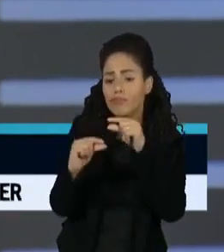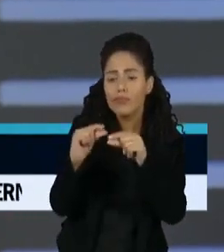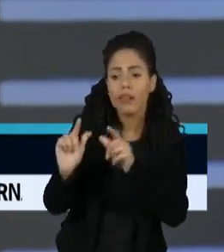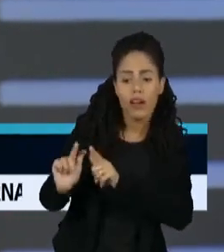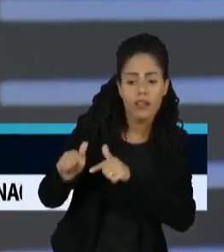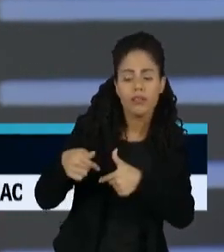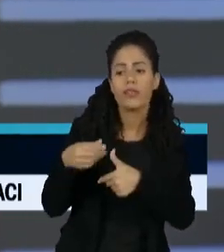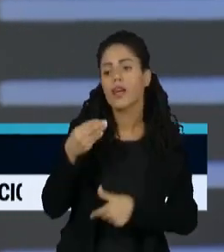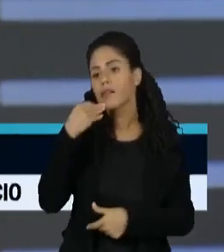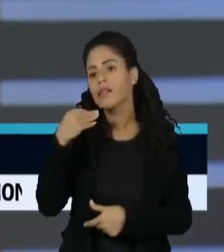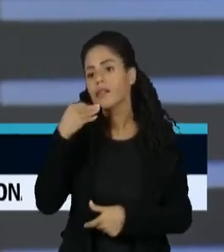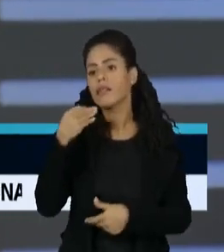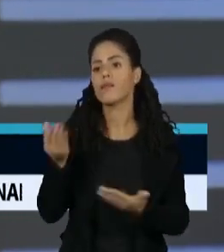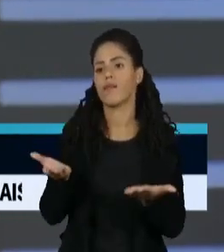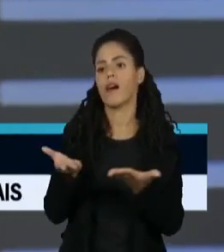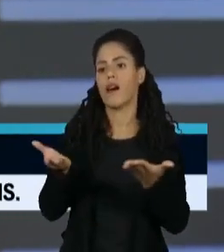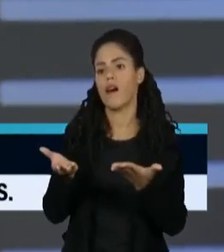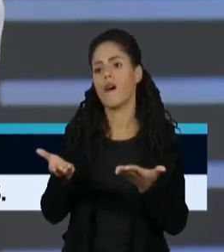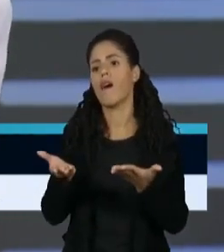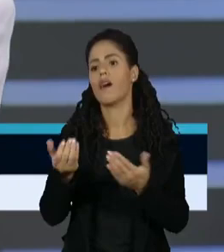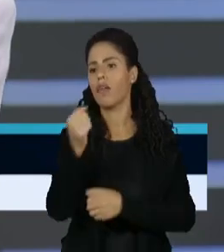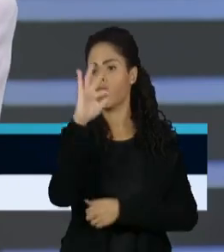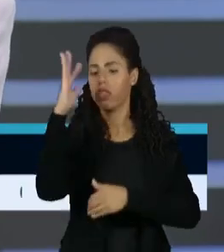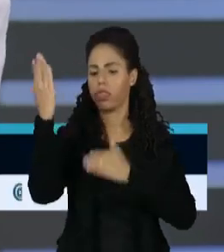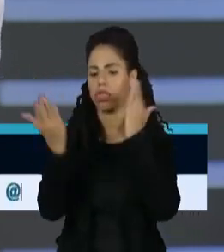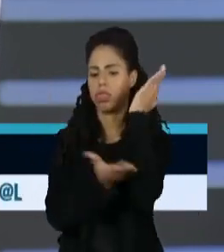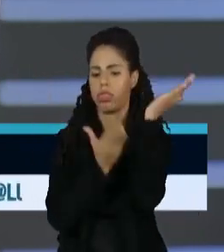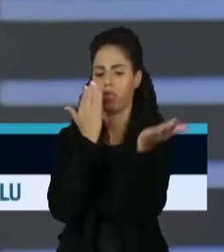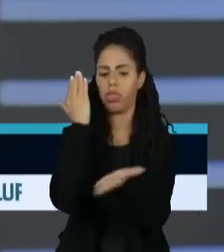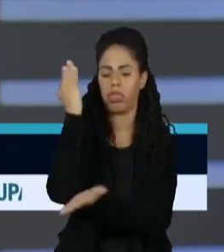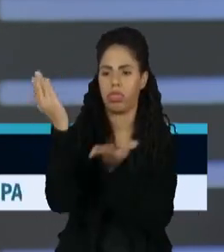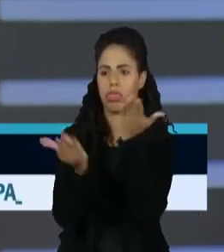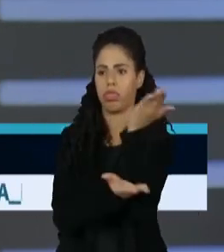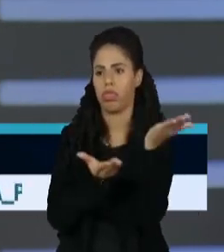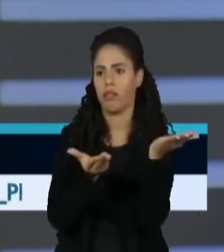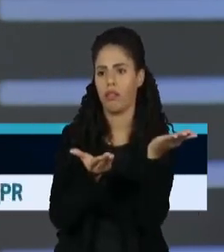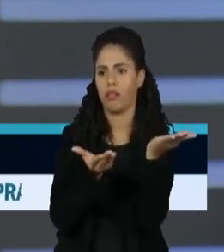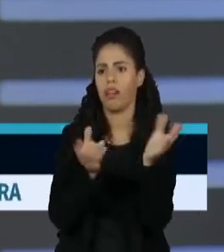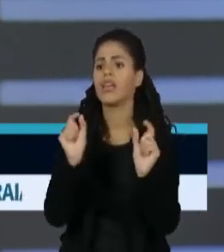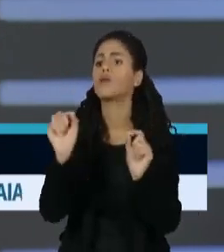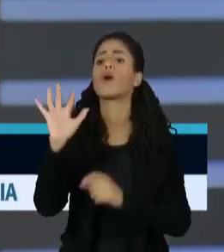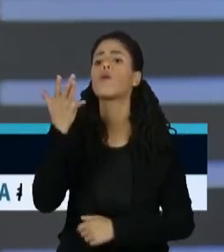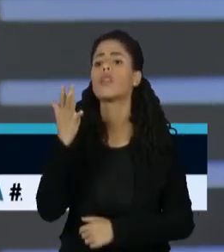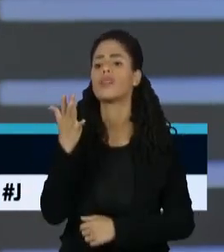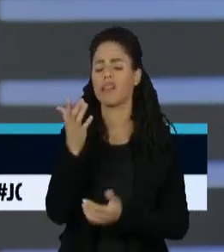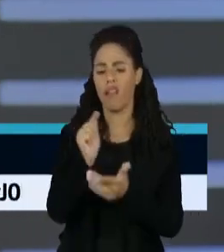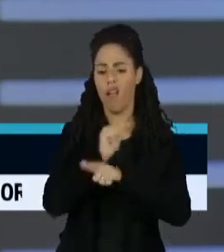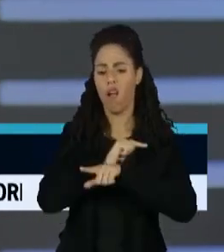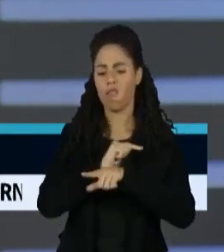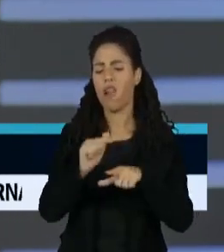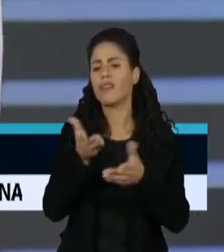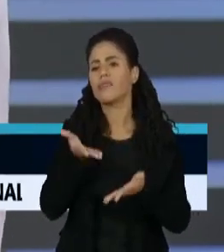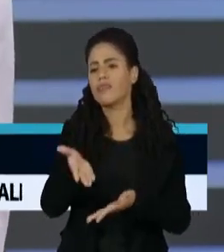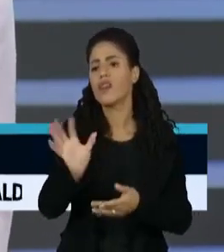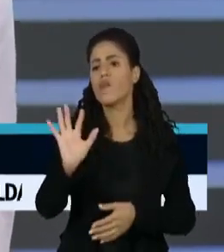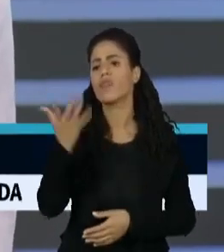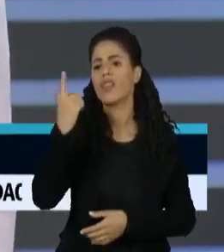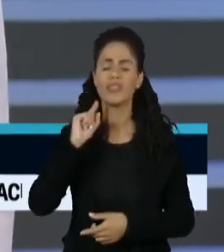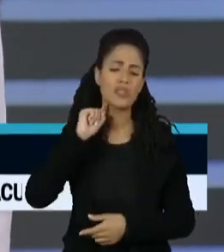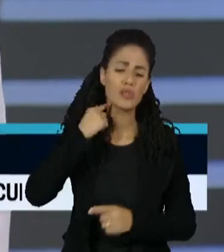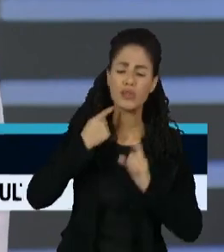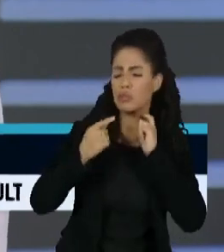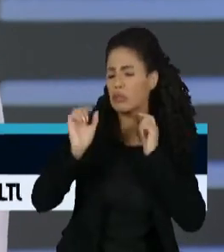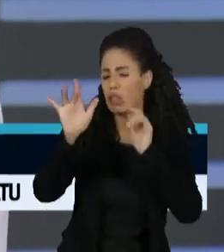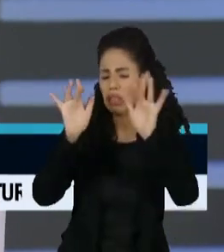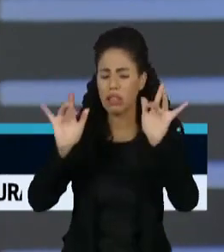minoria acaba, enfim, desmatando e sujando literalmente a imagem do Brasil lá fora. A maioria,